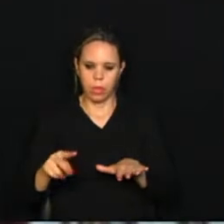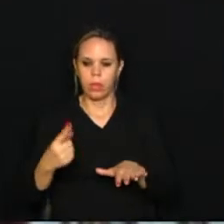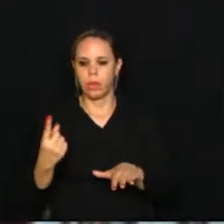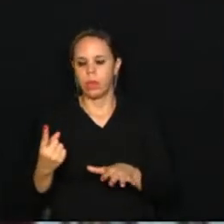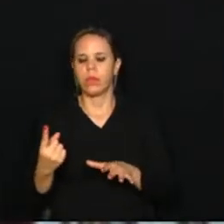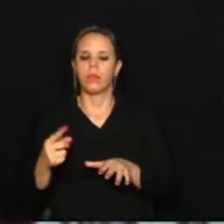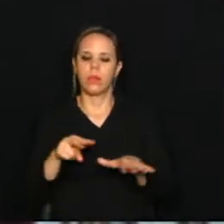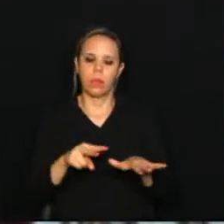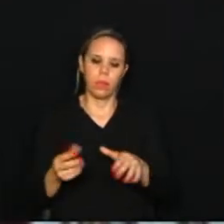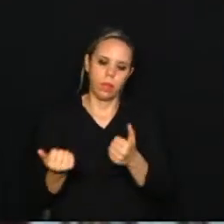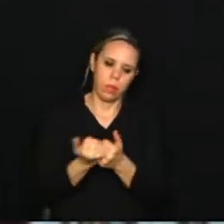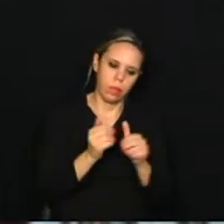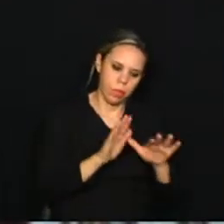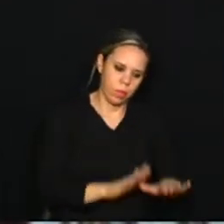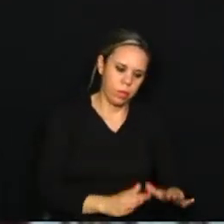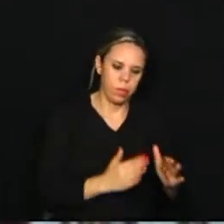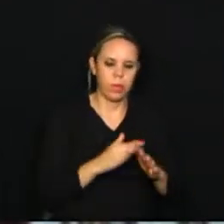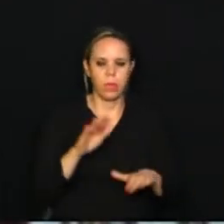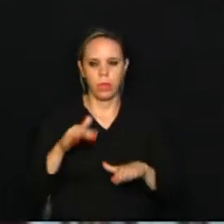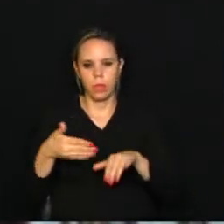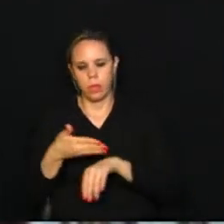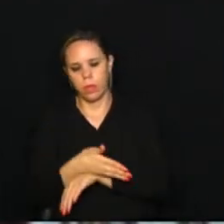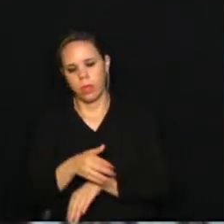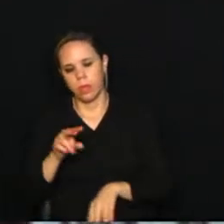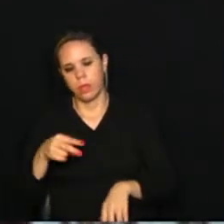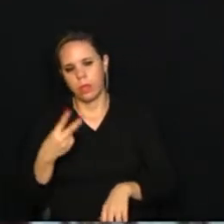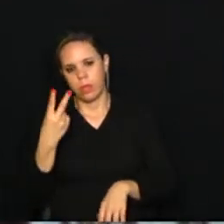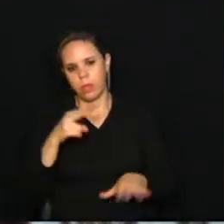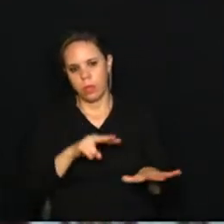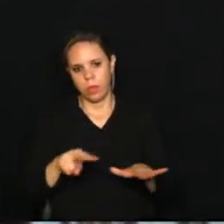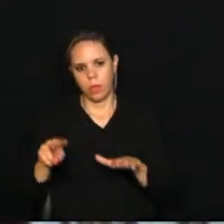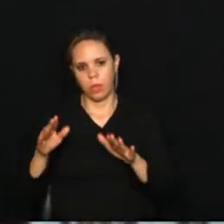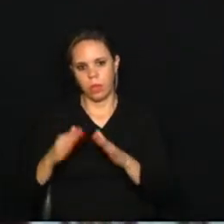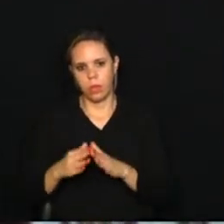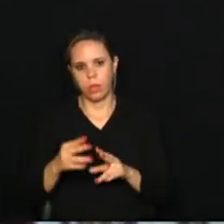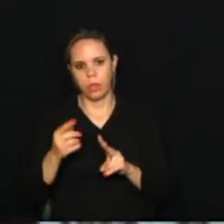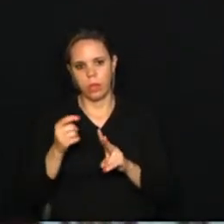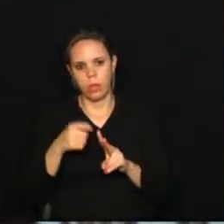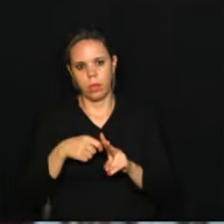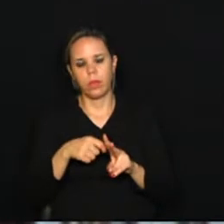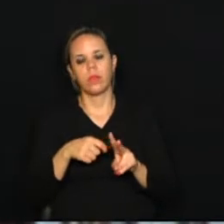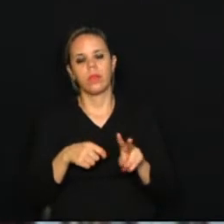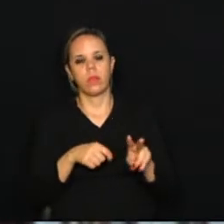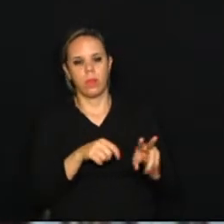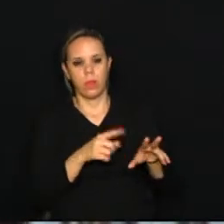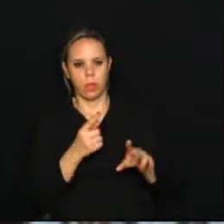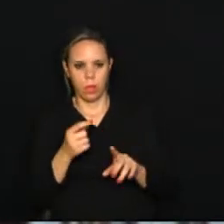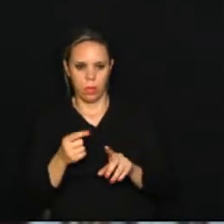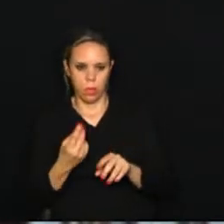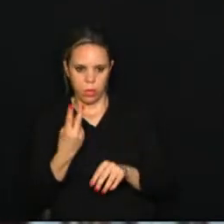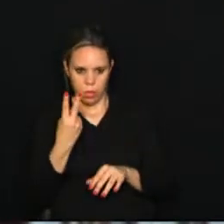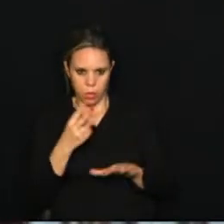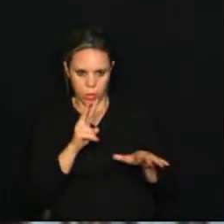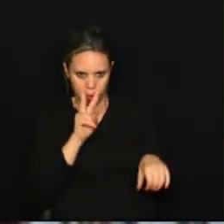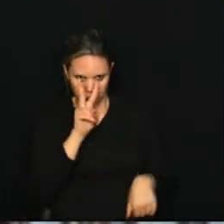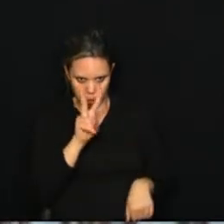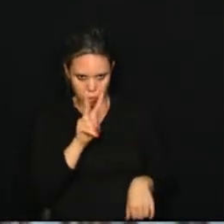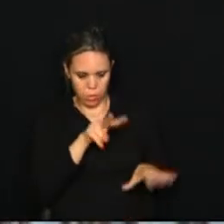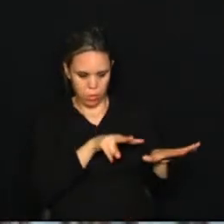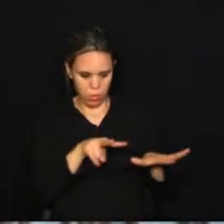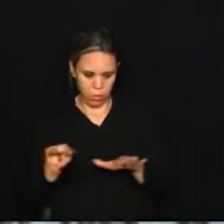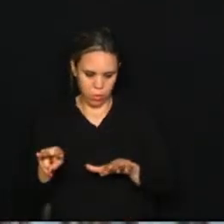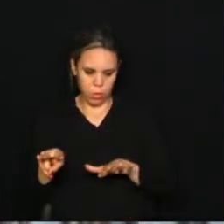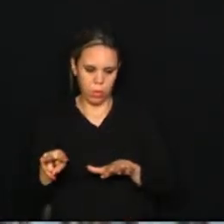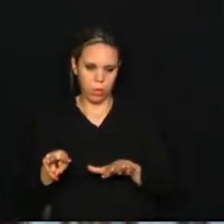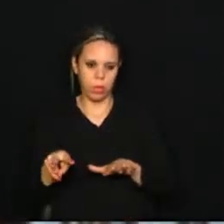no máximo 2 semanas por mês. E na maioria dos meses, uma